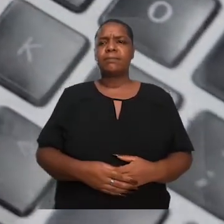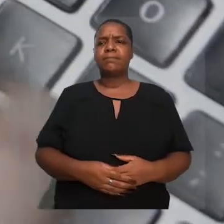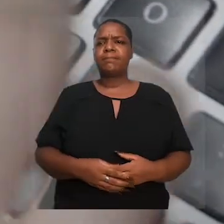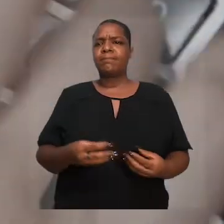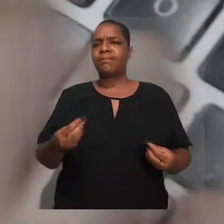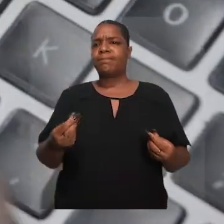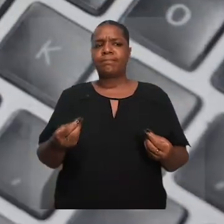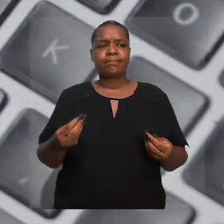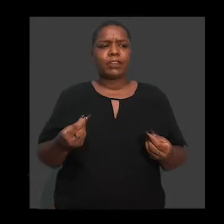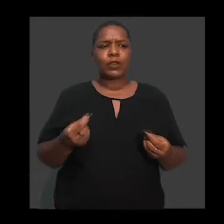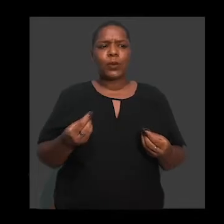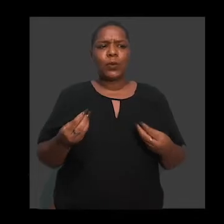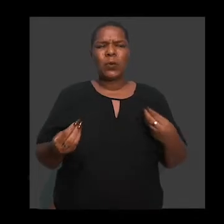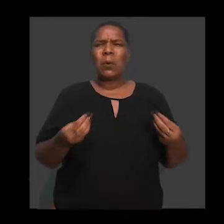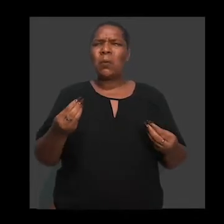É como